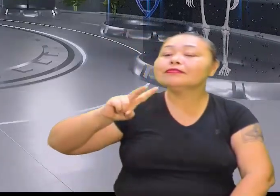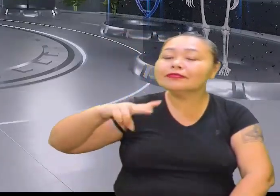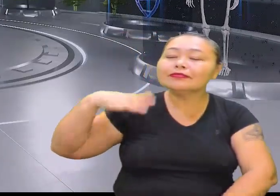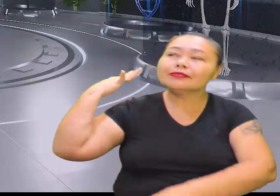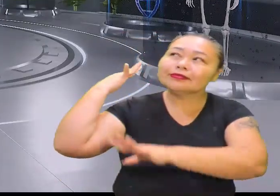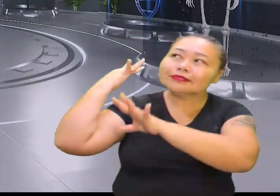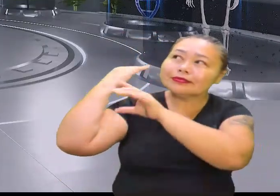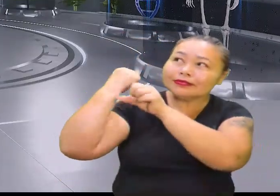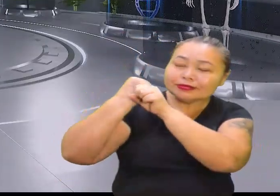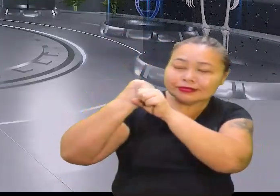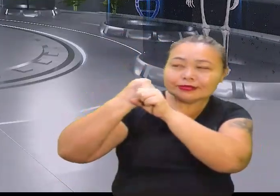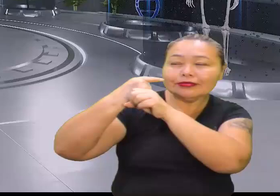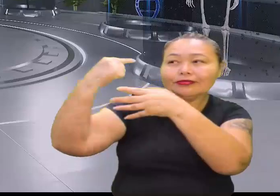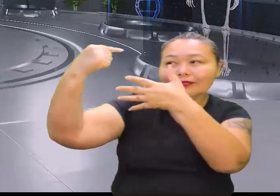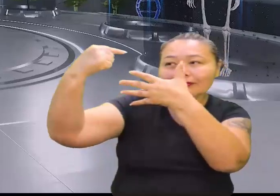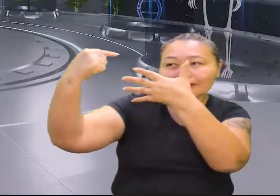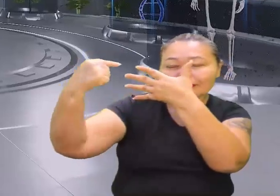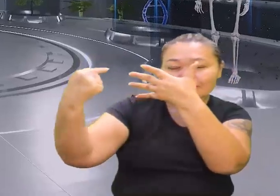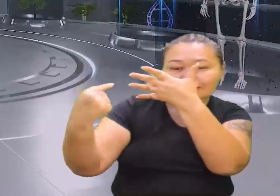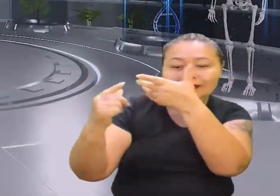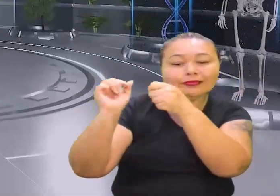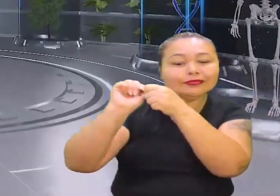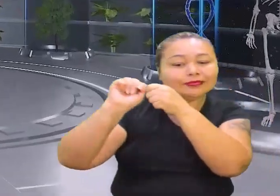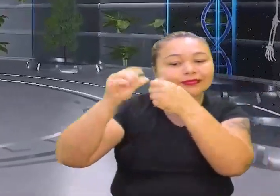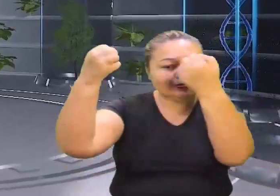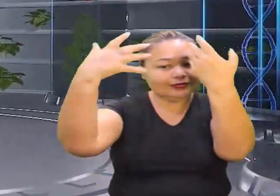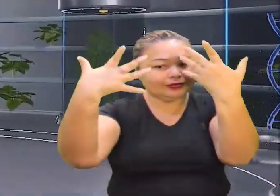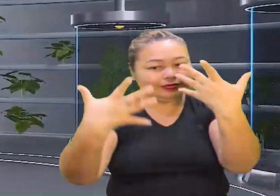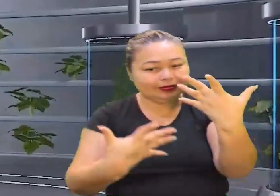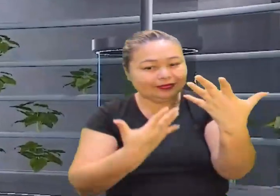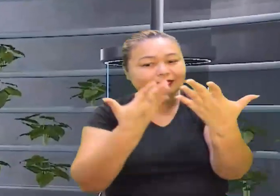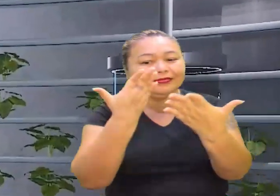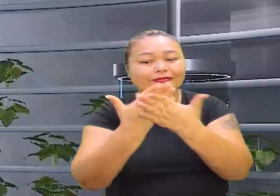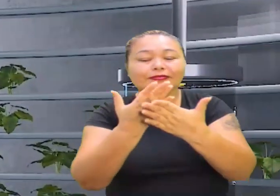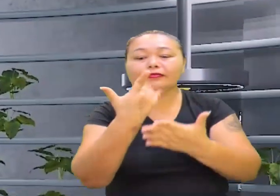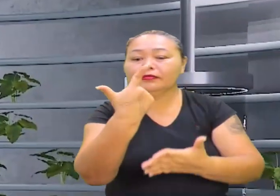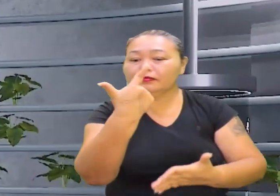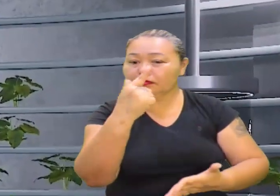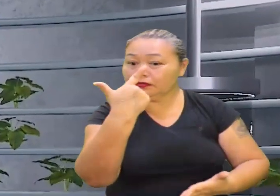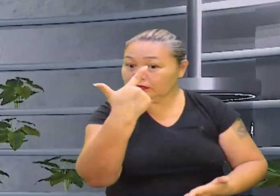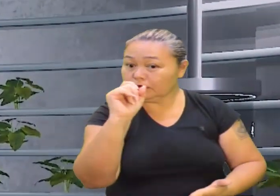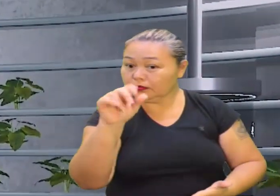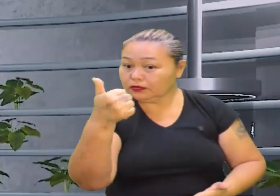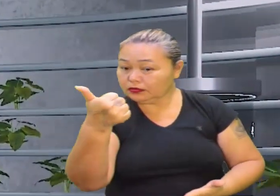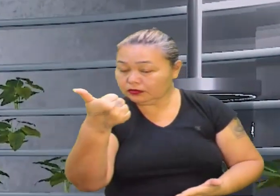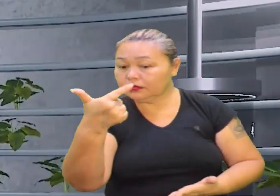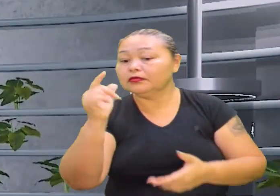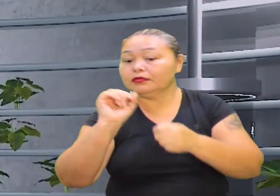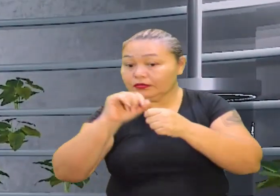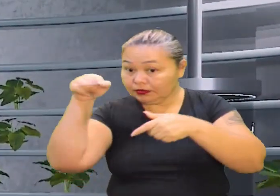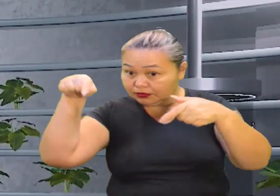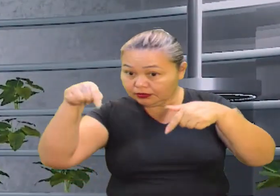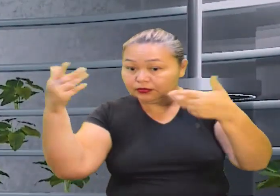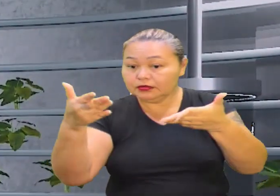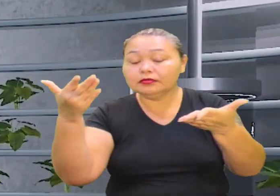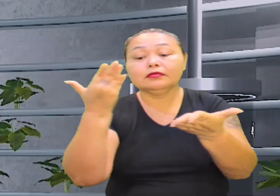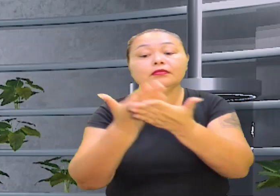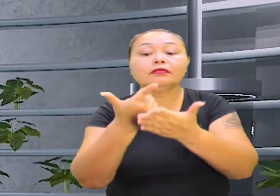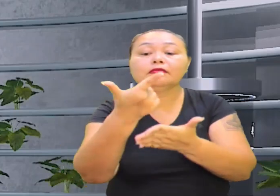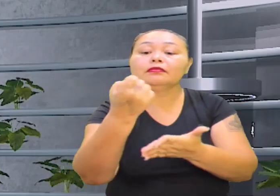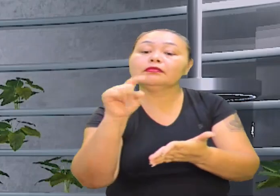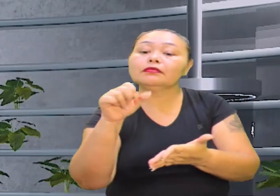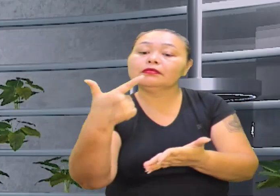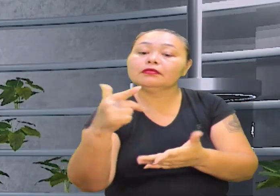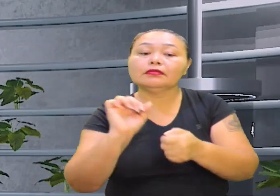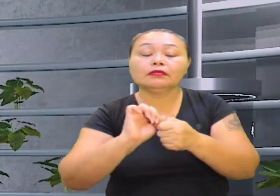assuntos que falamos na aula 2.1, porque essa é a nossa aula 2.2. Pessoal, vamos logo aqui, ó,